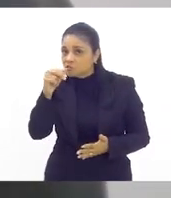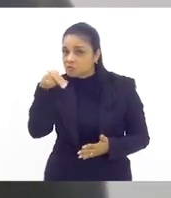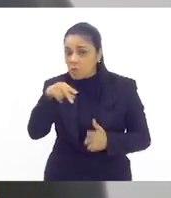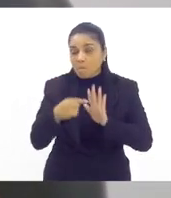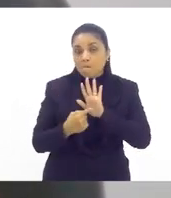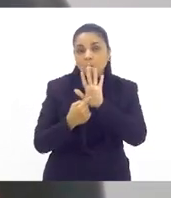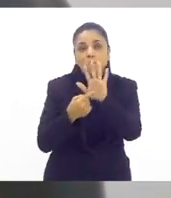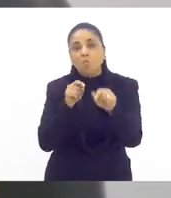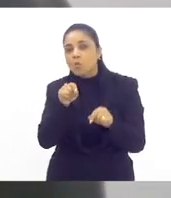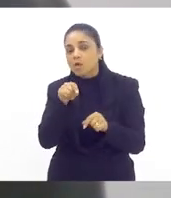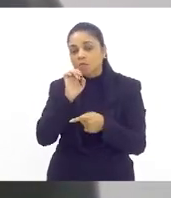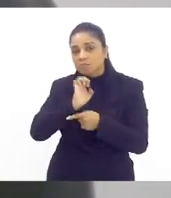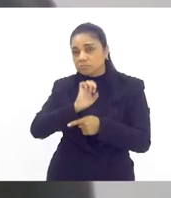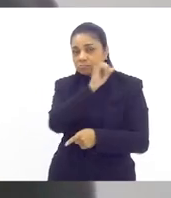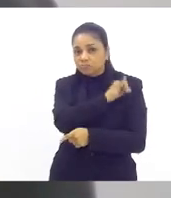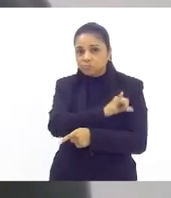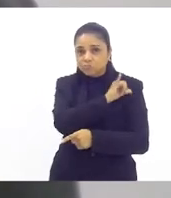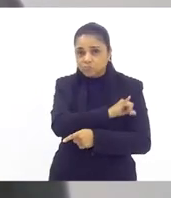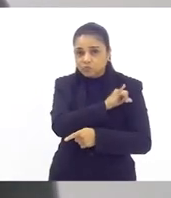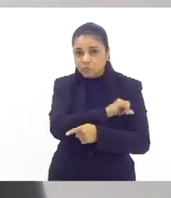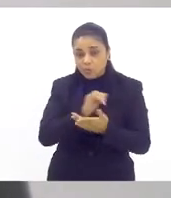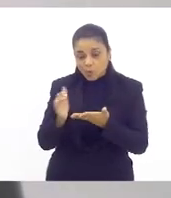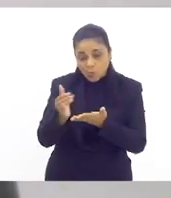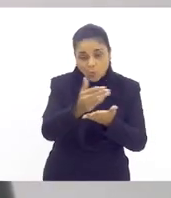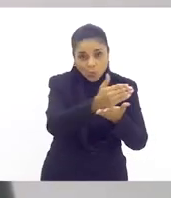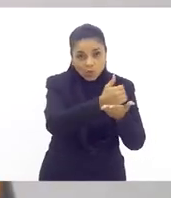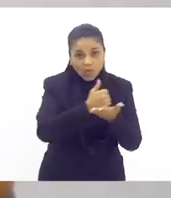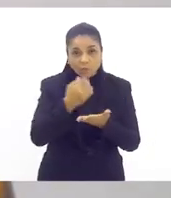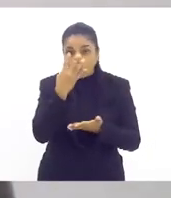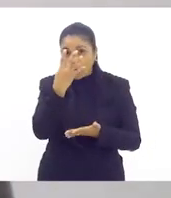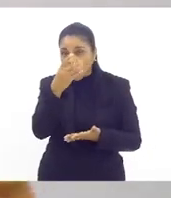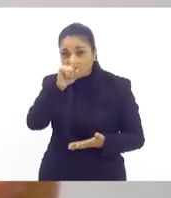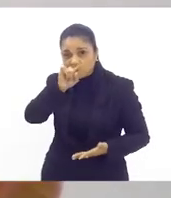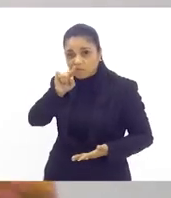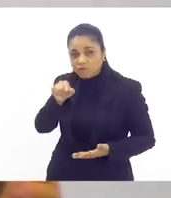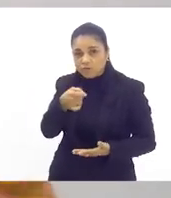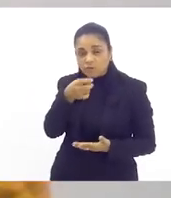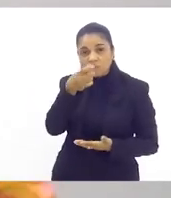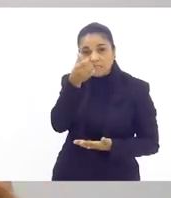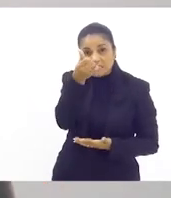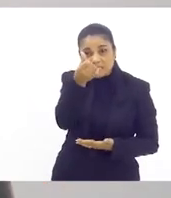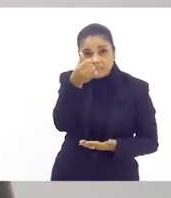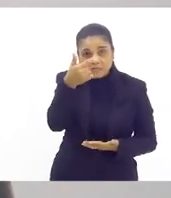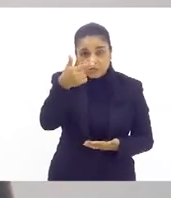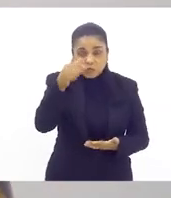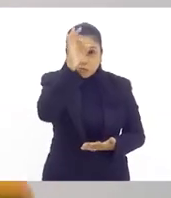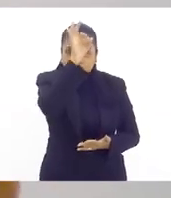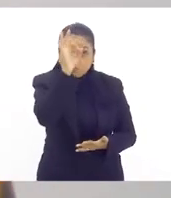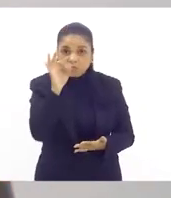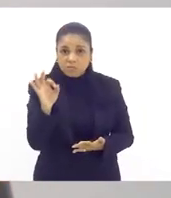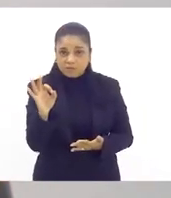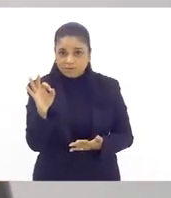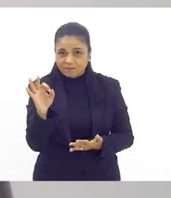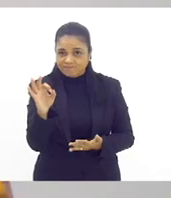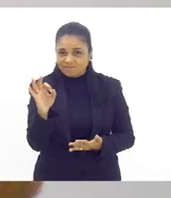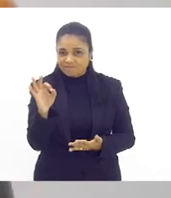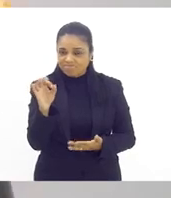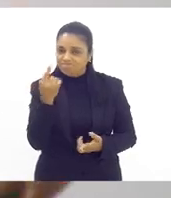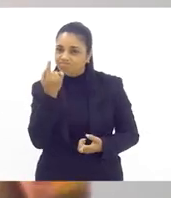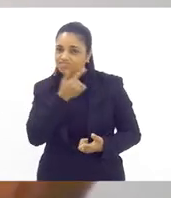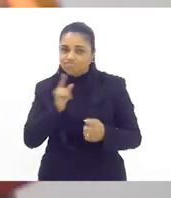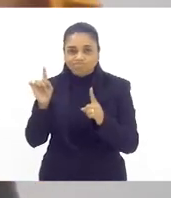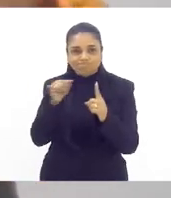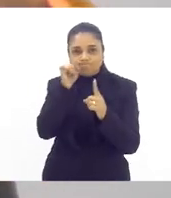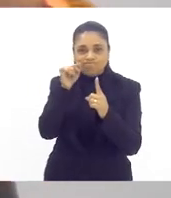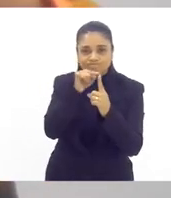no estado do Rio de Janeiro esse dado é de 4,62 por cento Nós atingimos